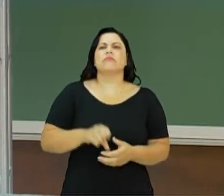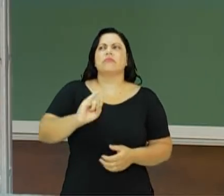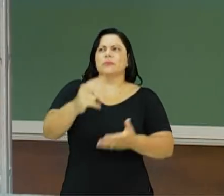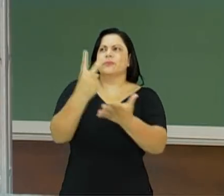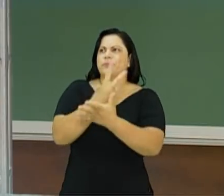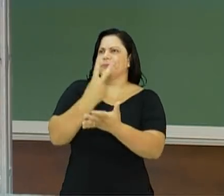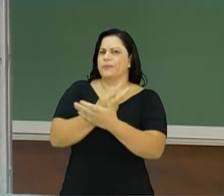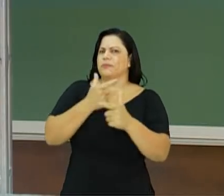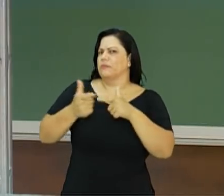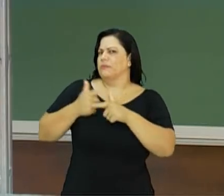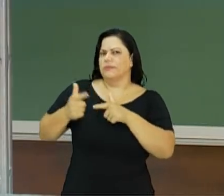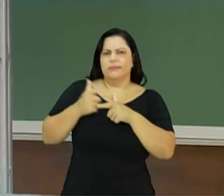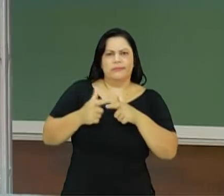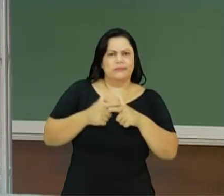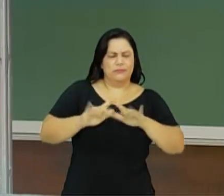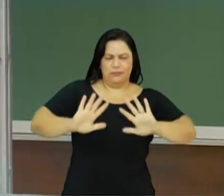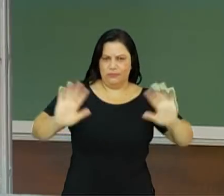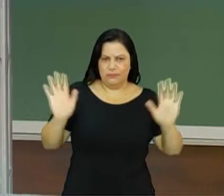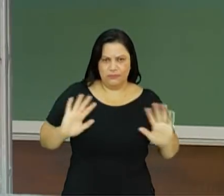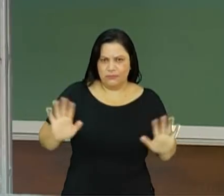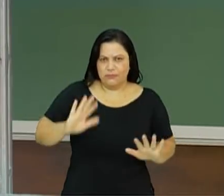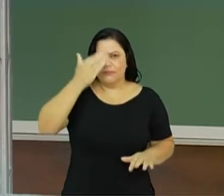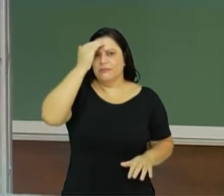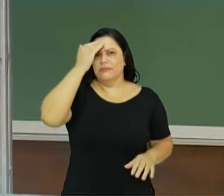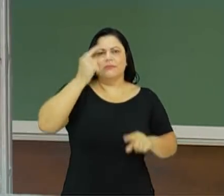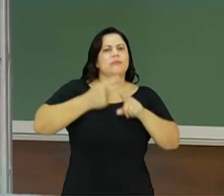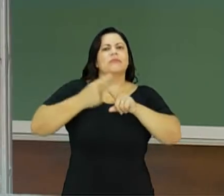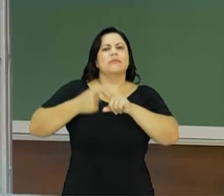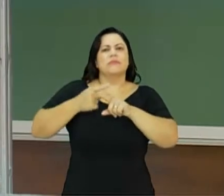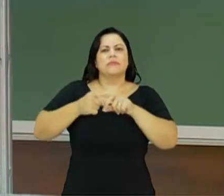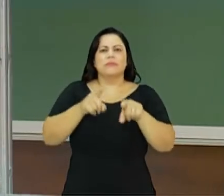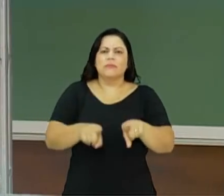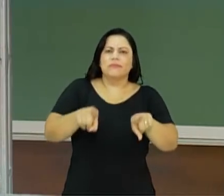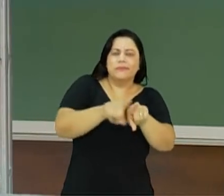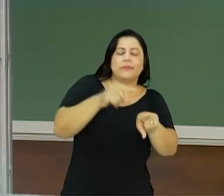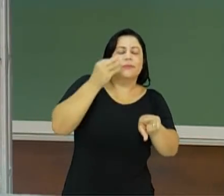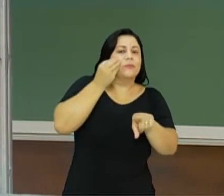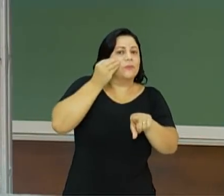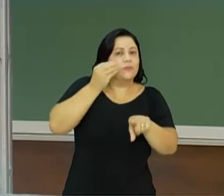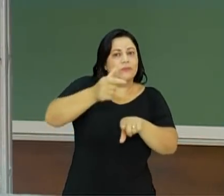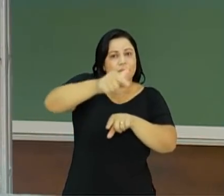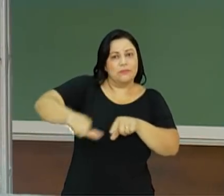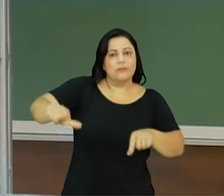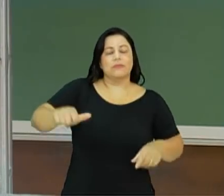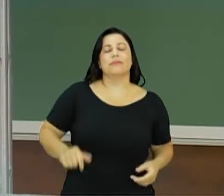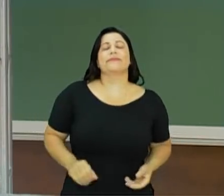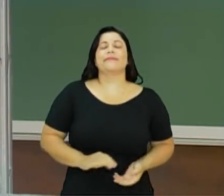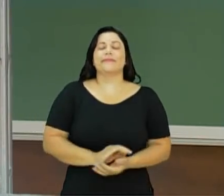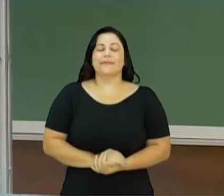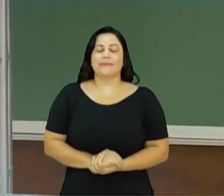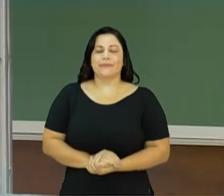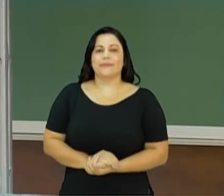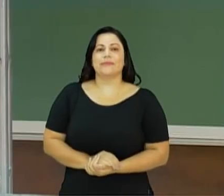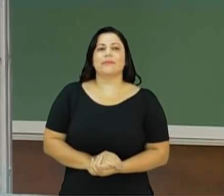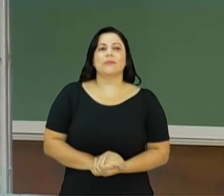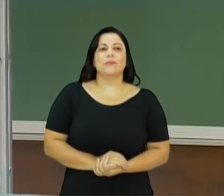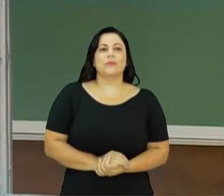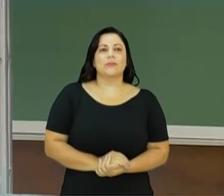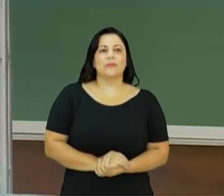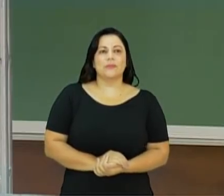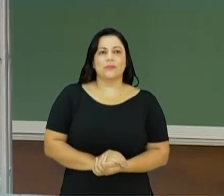errou, não tem problema, o importante é você entender o porquê que você errou, retornar lá e tentar refazer, né? Isso é bem